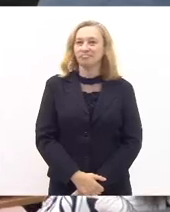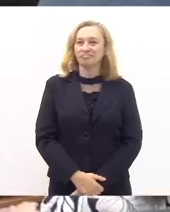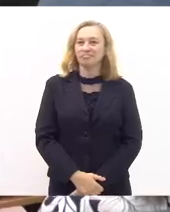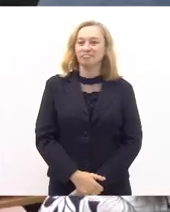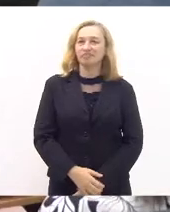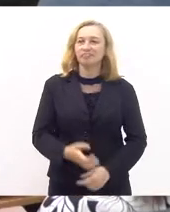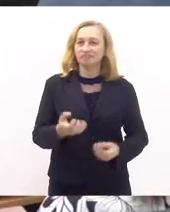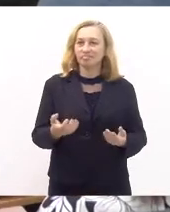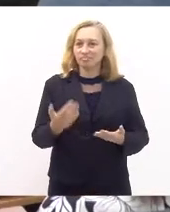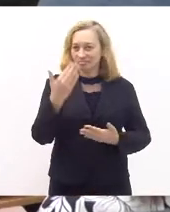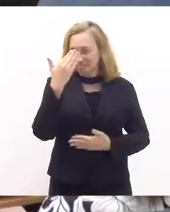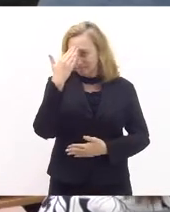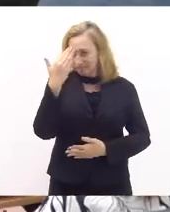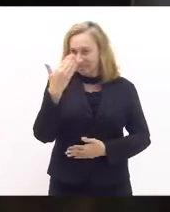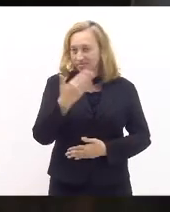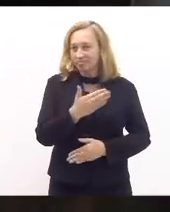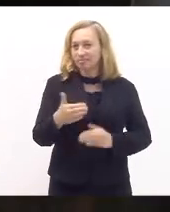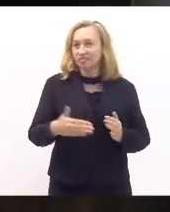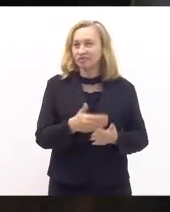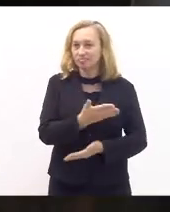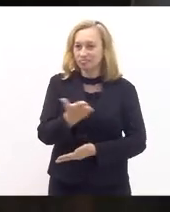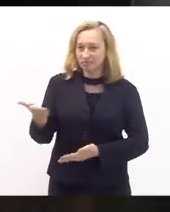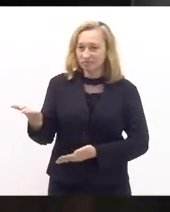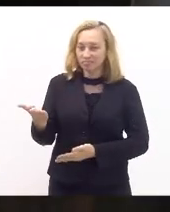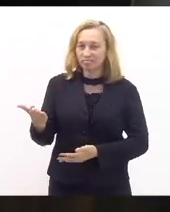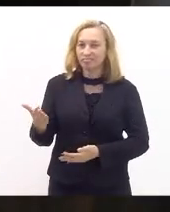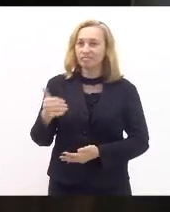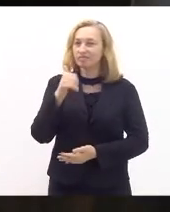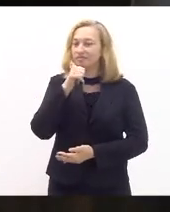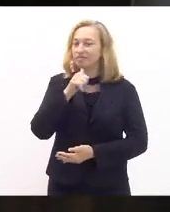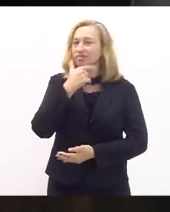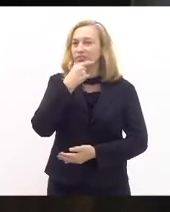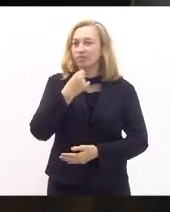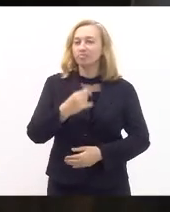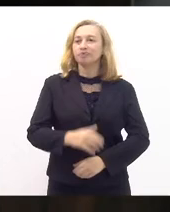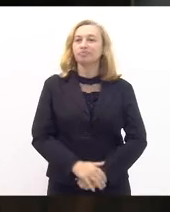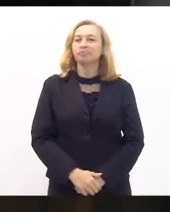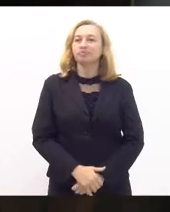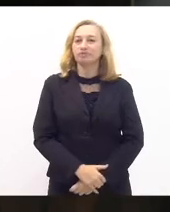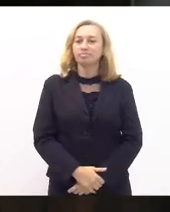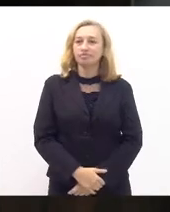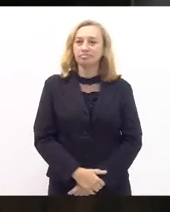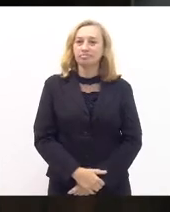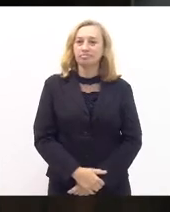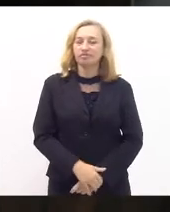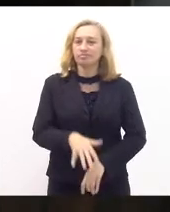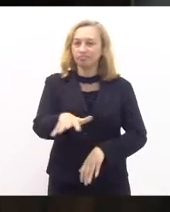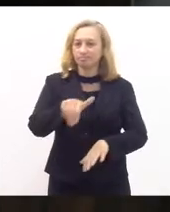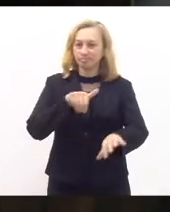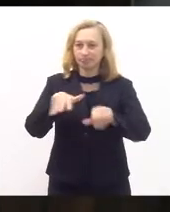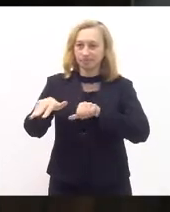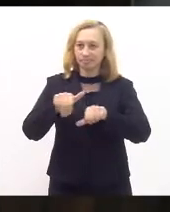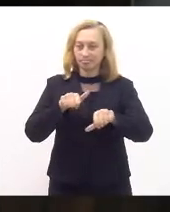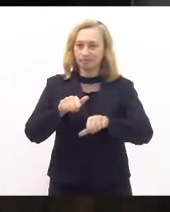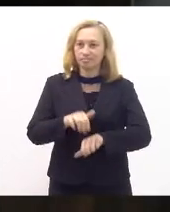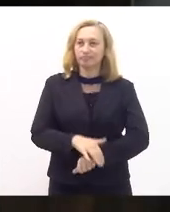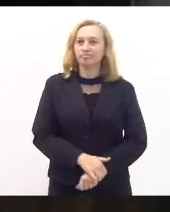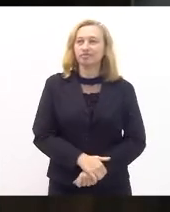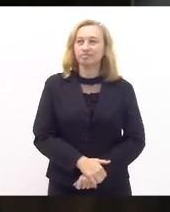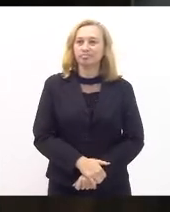Quero cumprimentar todas as autoridades presentes, senhoras e senhores. Quero chamar